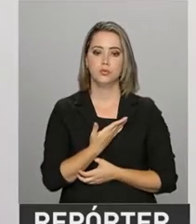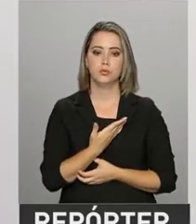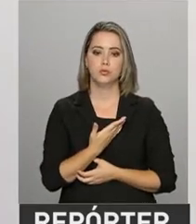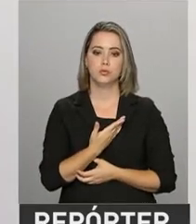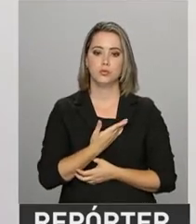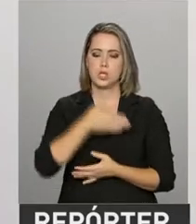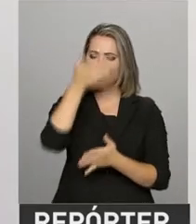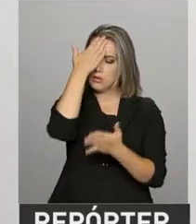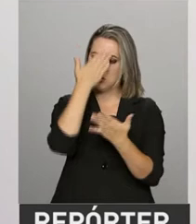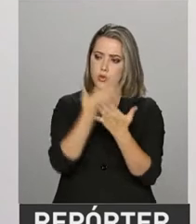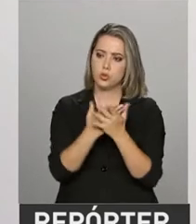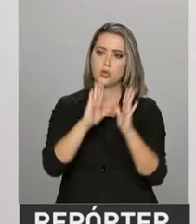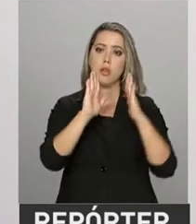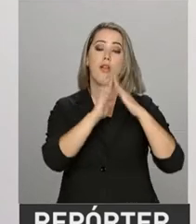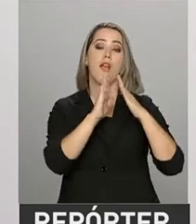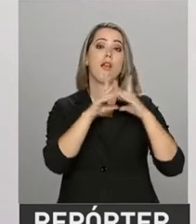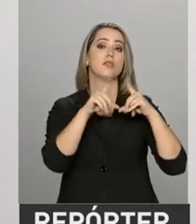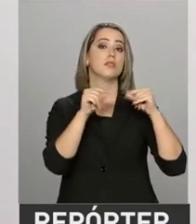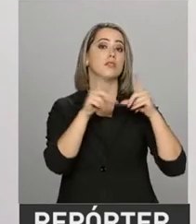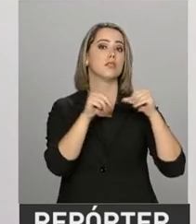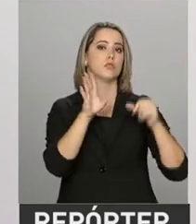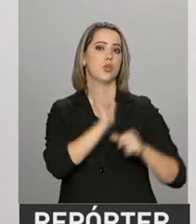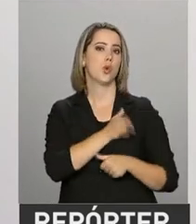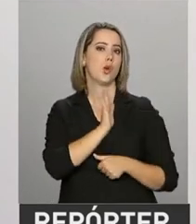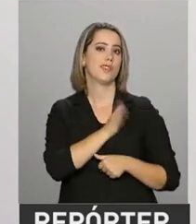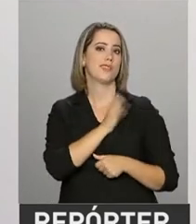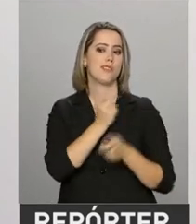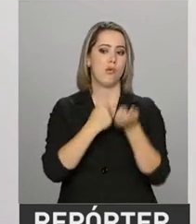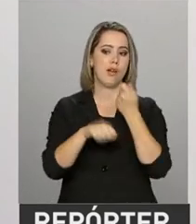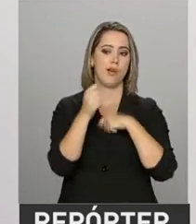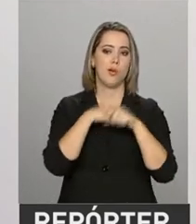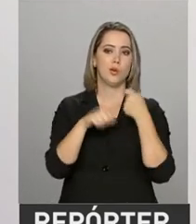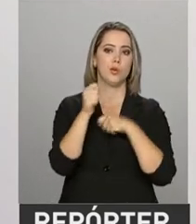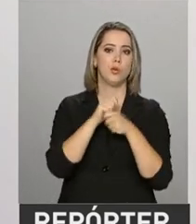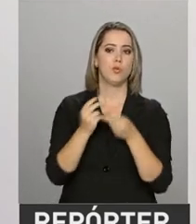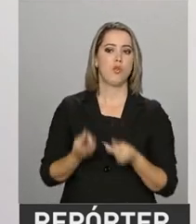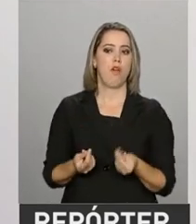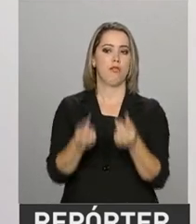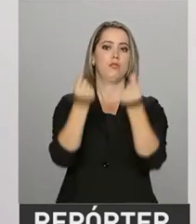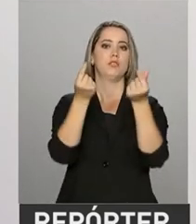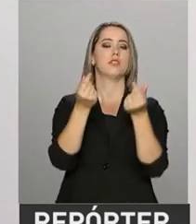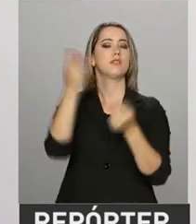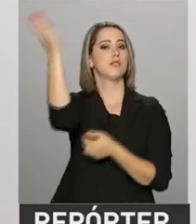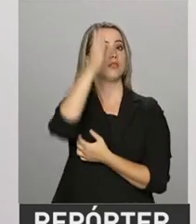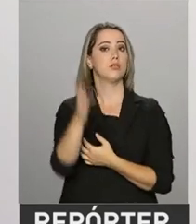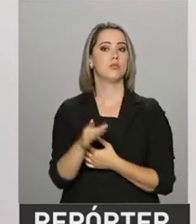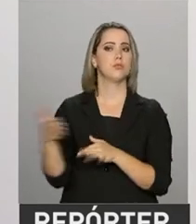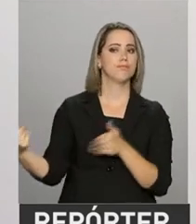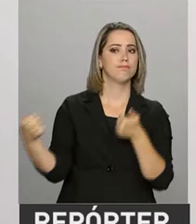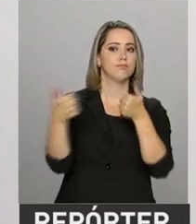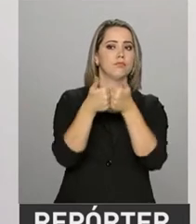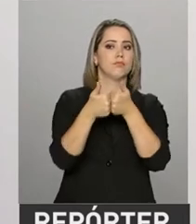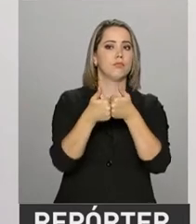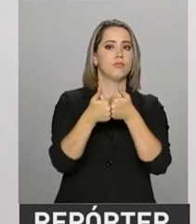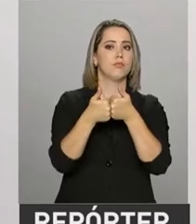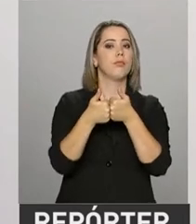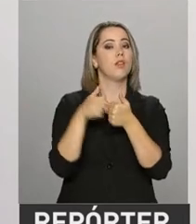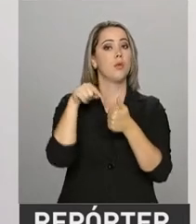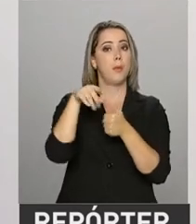casa do japão no coração econômico e financeiro do brasil aproximará ainda mais